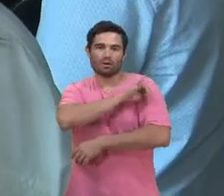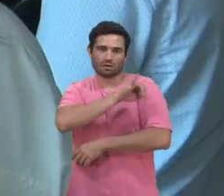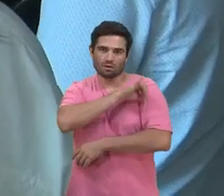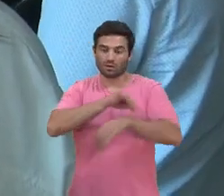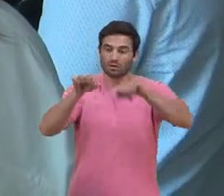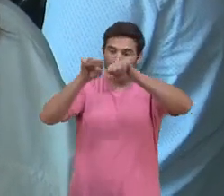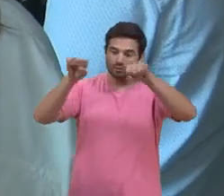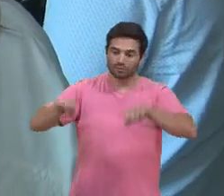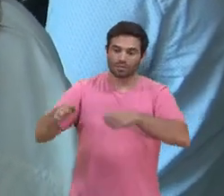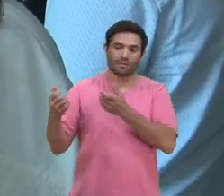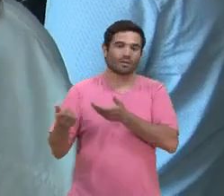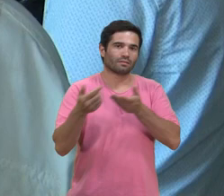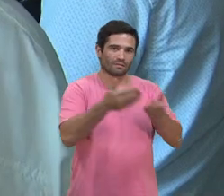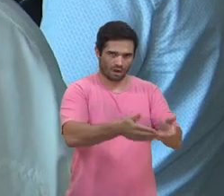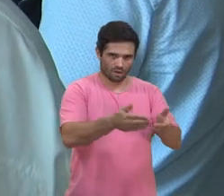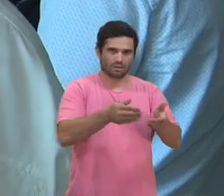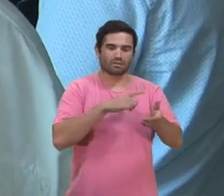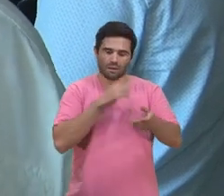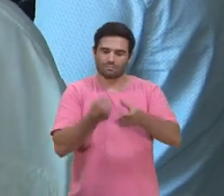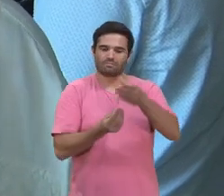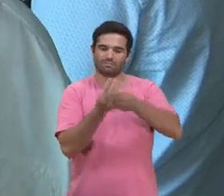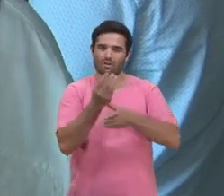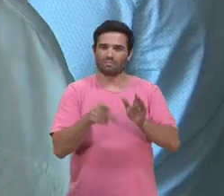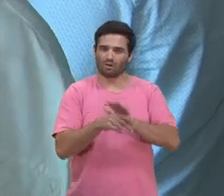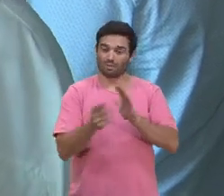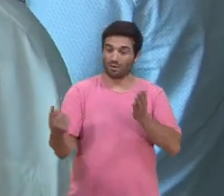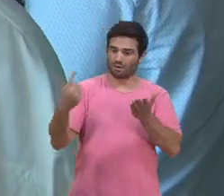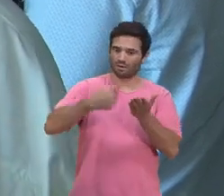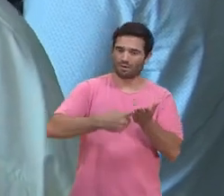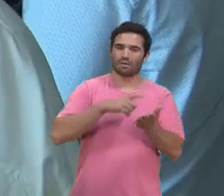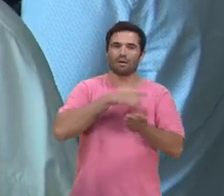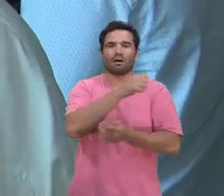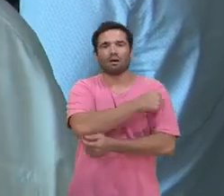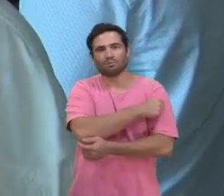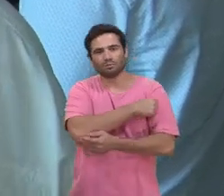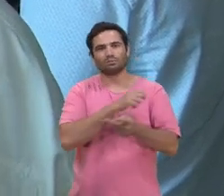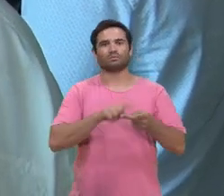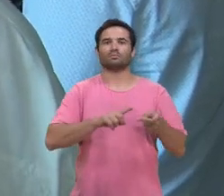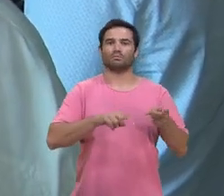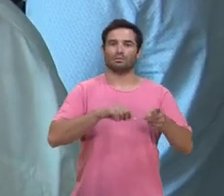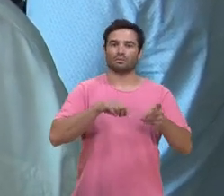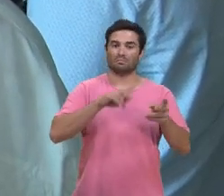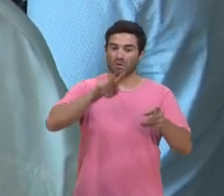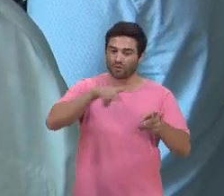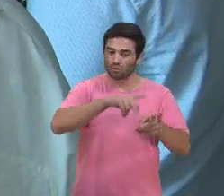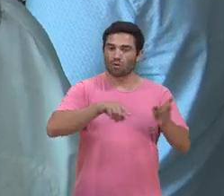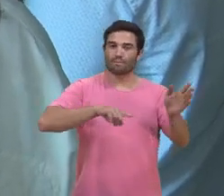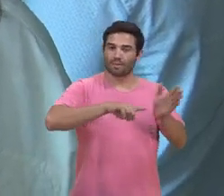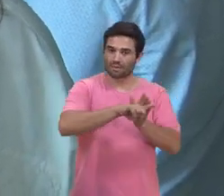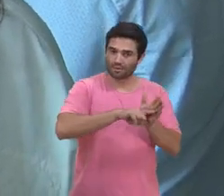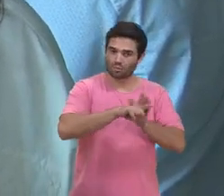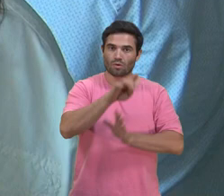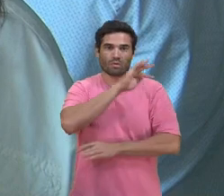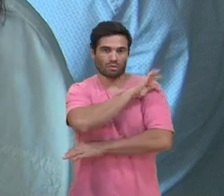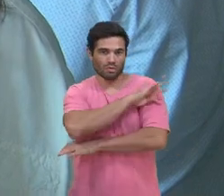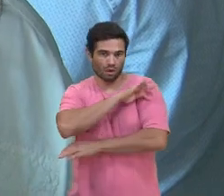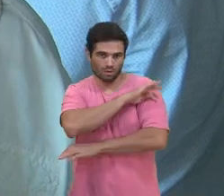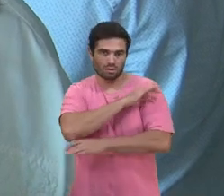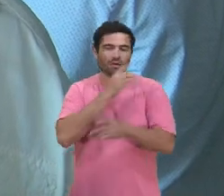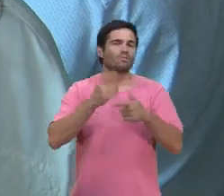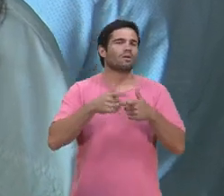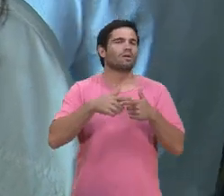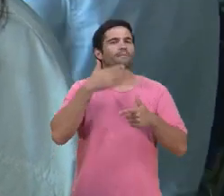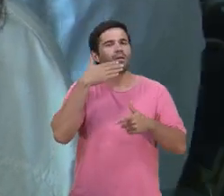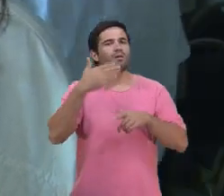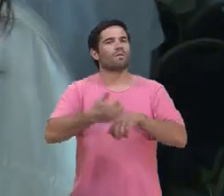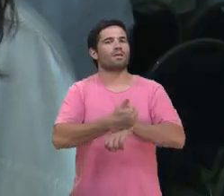que está sendo entregue, desenvolvido em parceria com os nossos estudantes, com os nossos pesquisadores, professores e técnicos, para